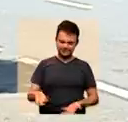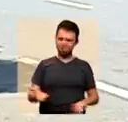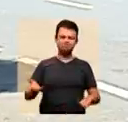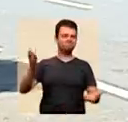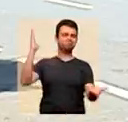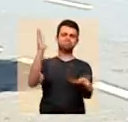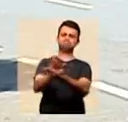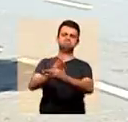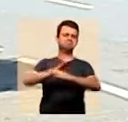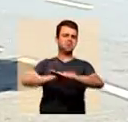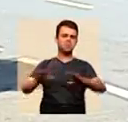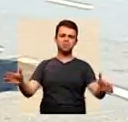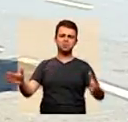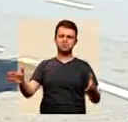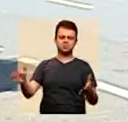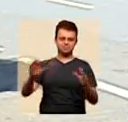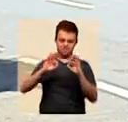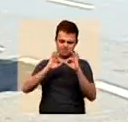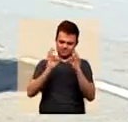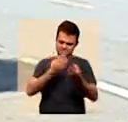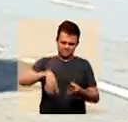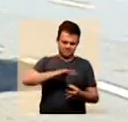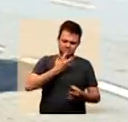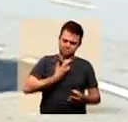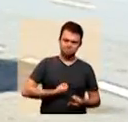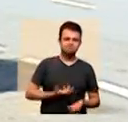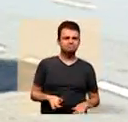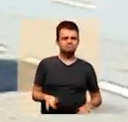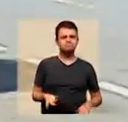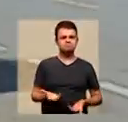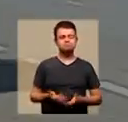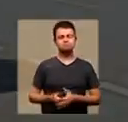E foi interrompido, foi tirado da gente.